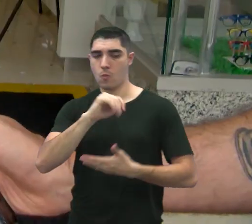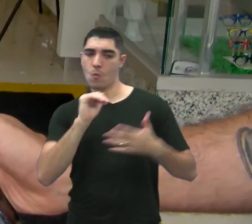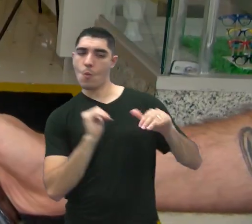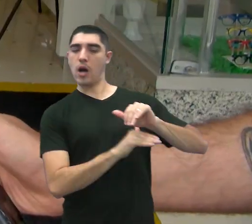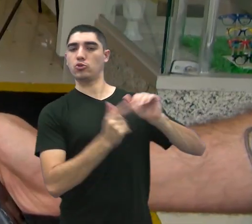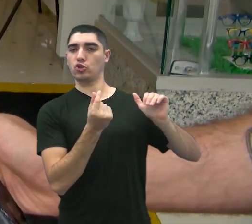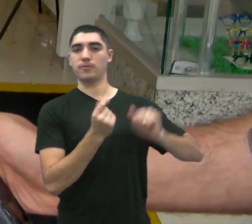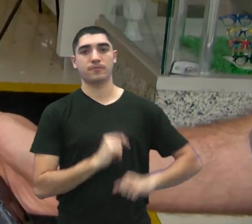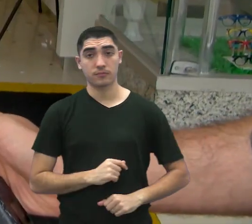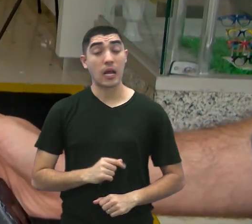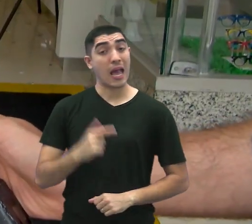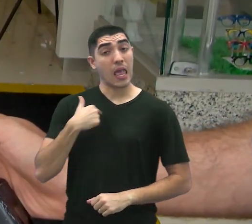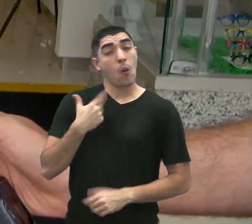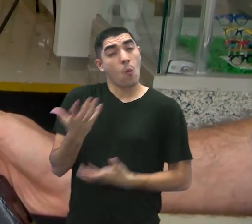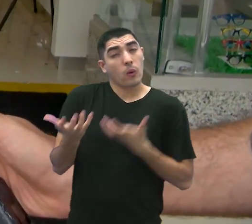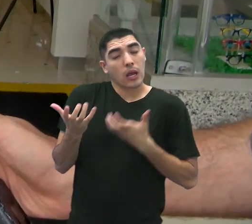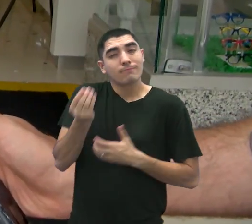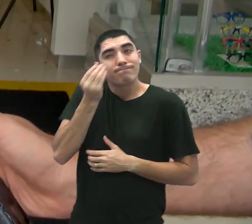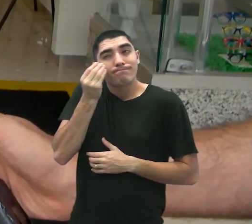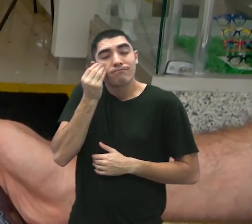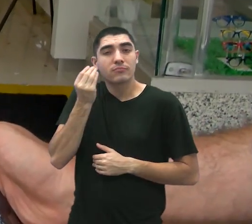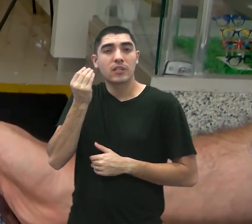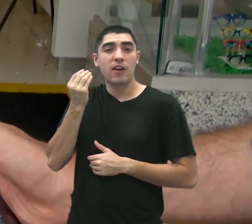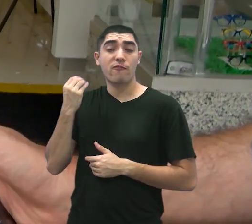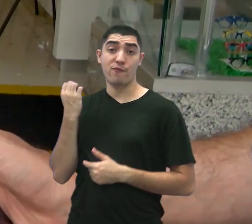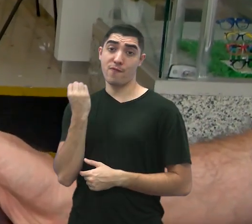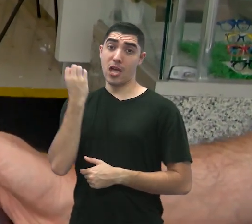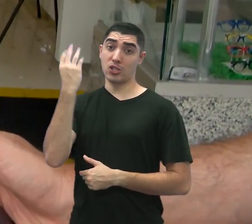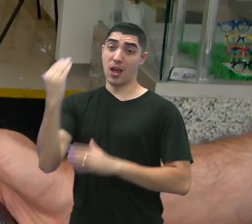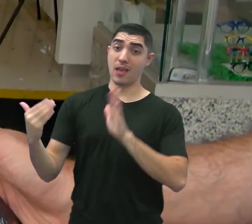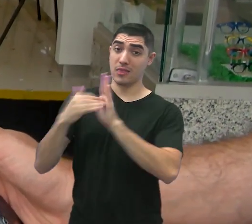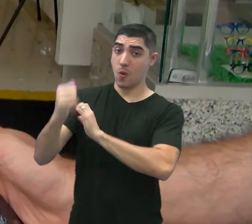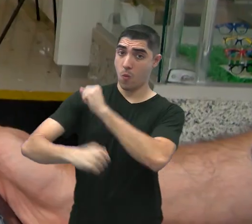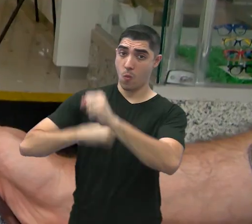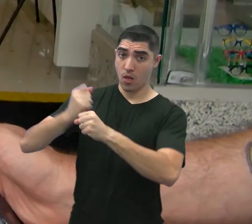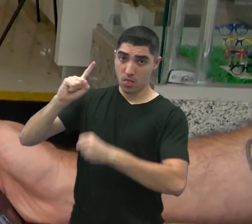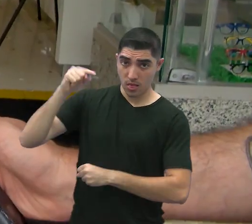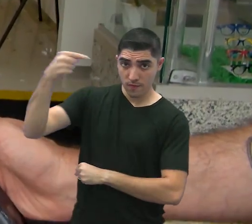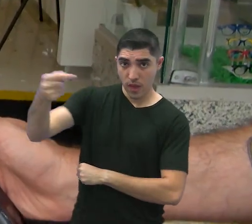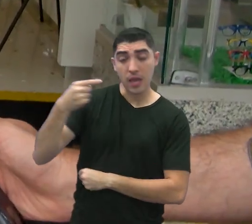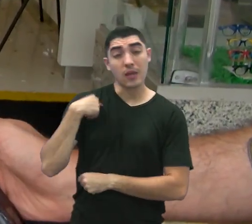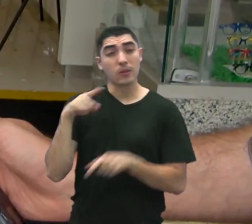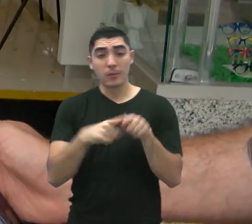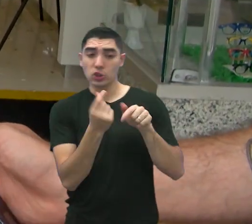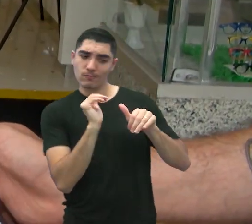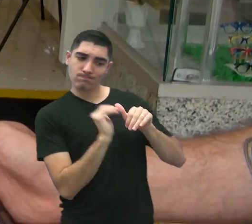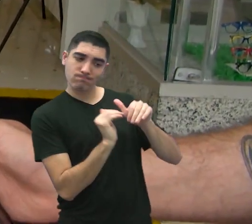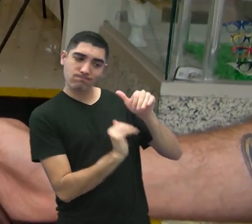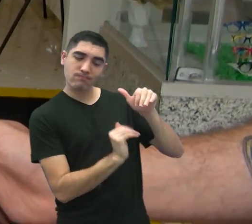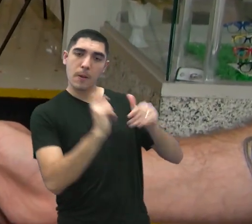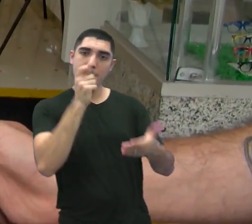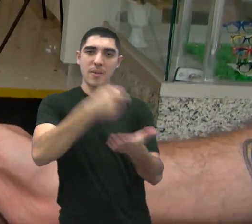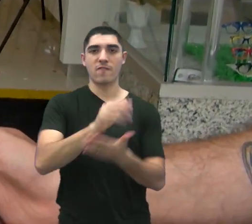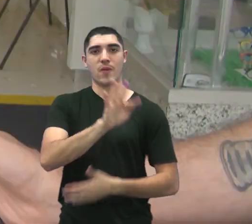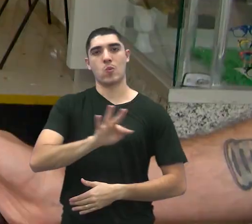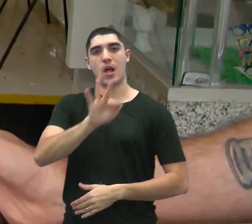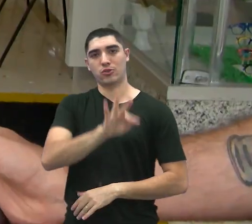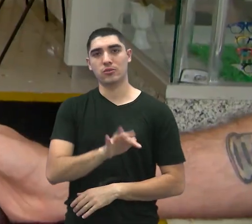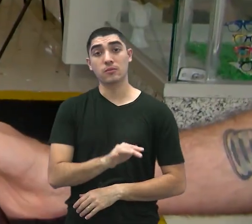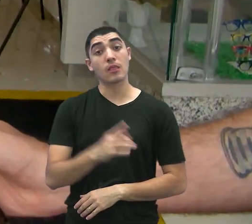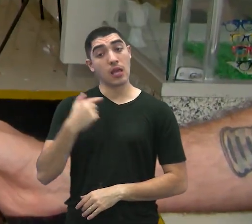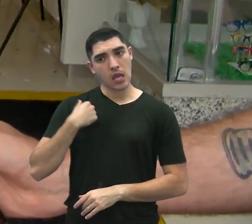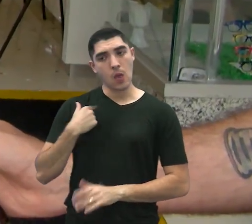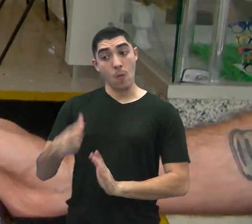Eu quero conseguir viajar até o final do ano que vem e conseguir juntar dinheiro para a faculdade, então eu vou usar para isso.